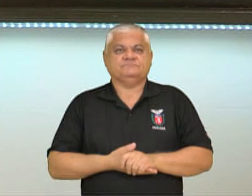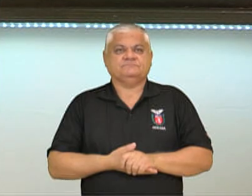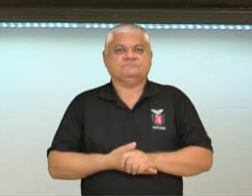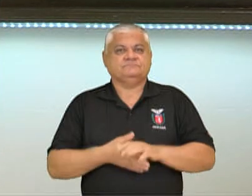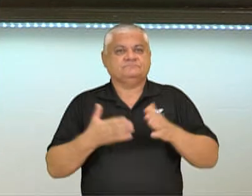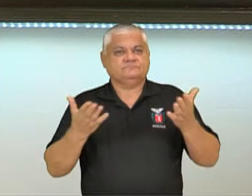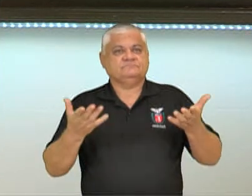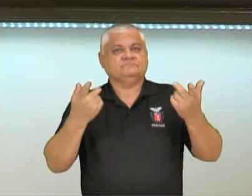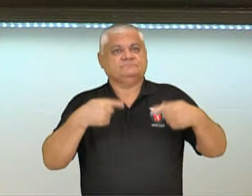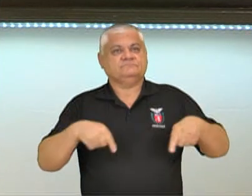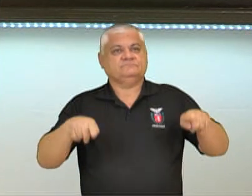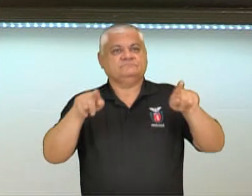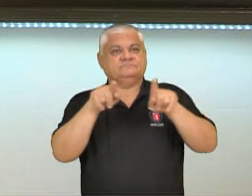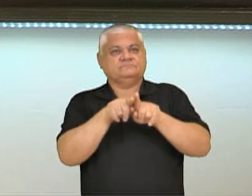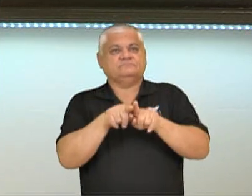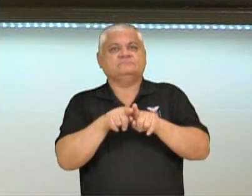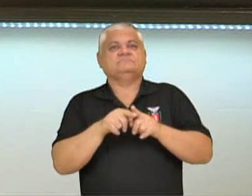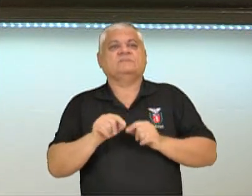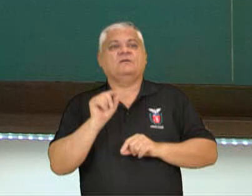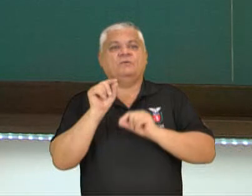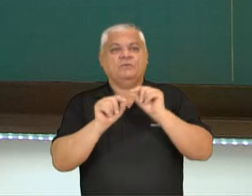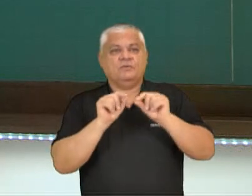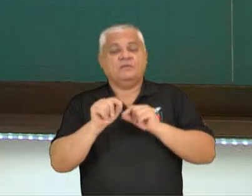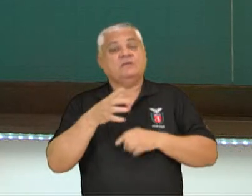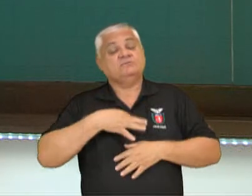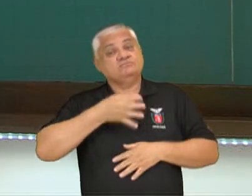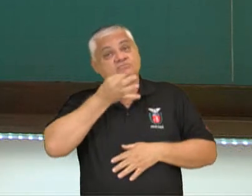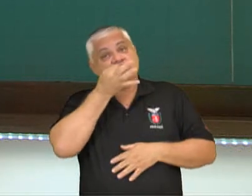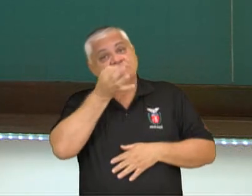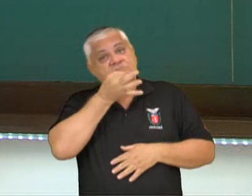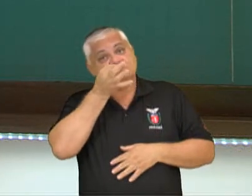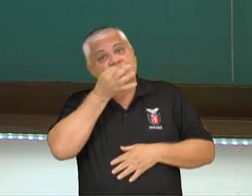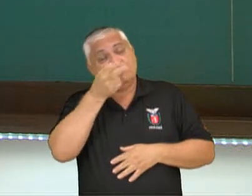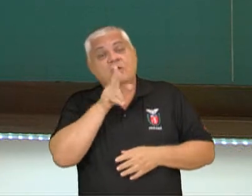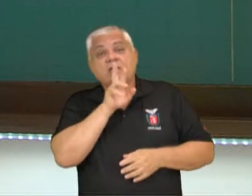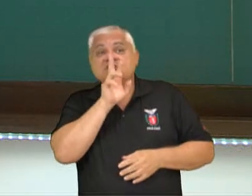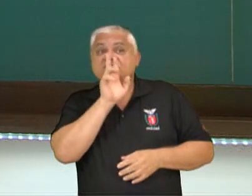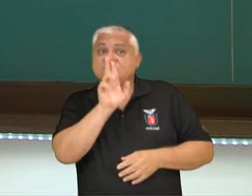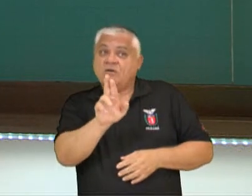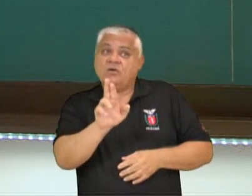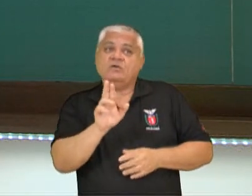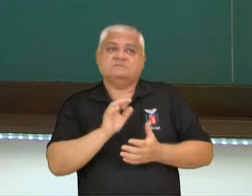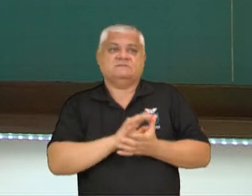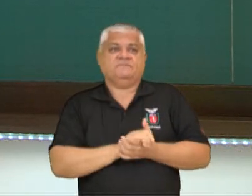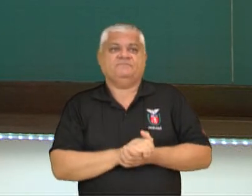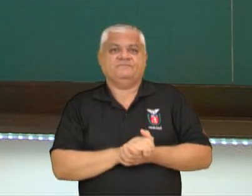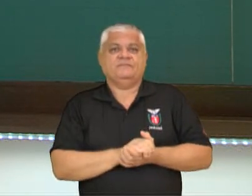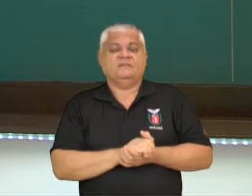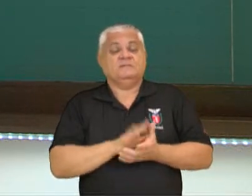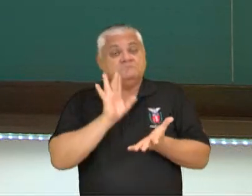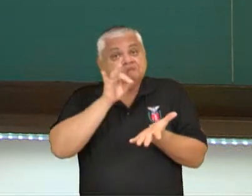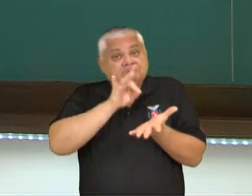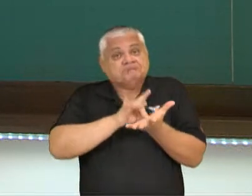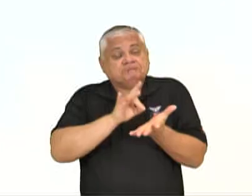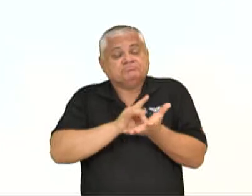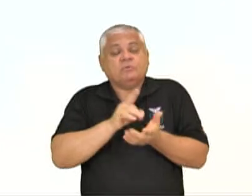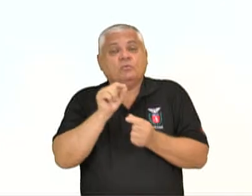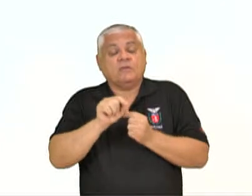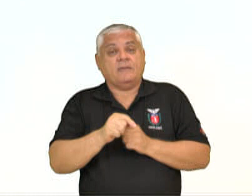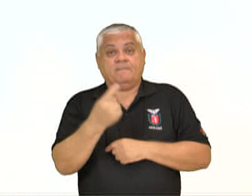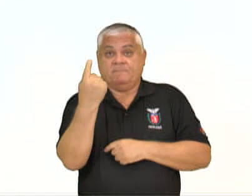Então, vamos retornar, olhem lá, né, que uma sugestão de resposta consiste da gente afirmar aí que